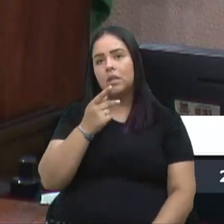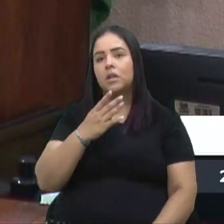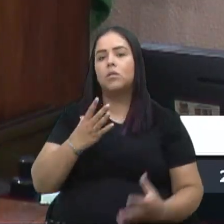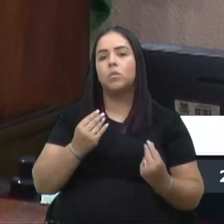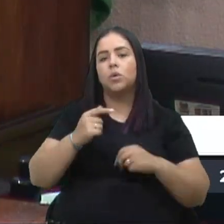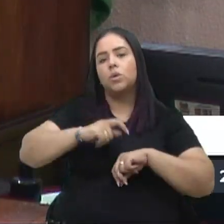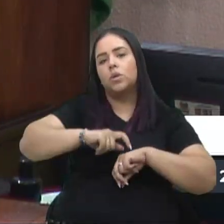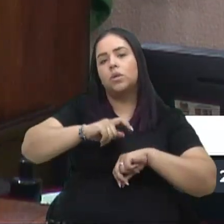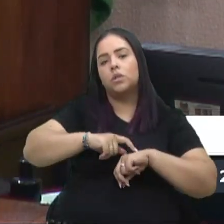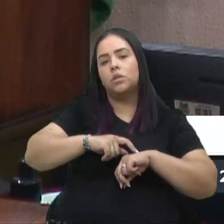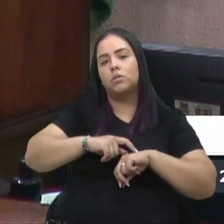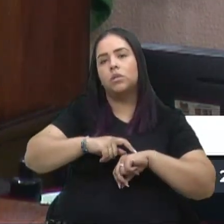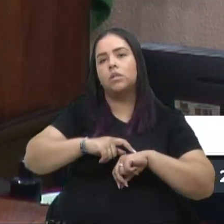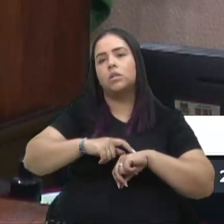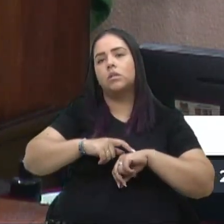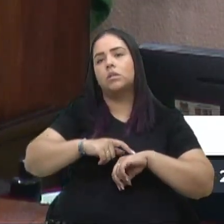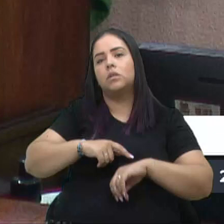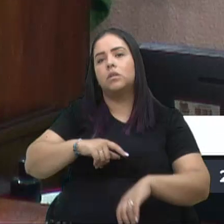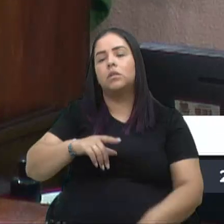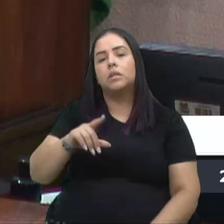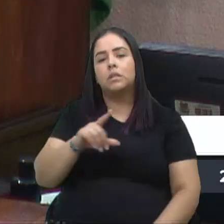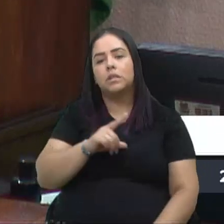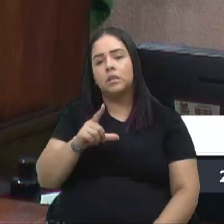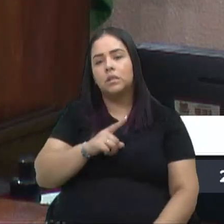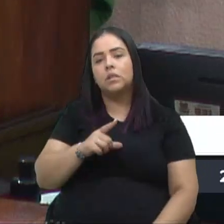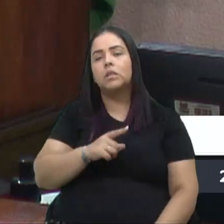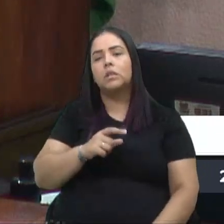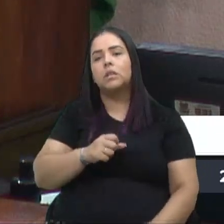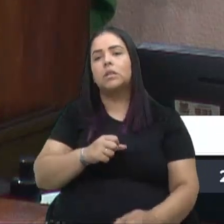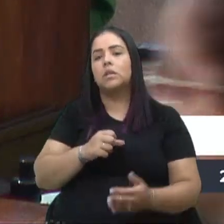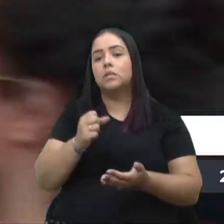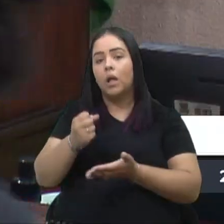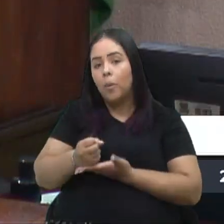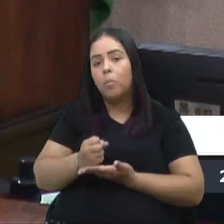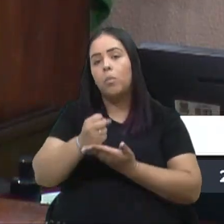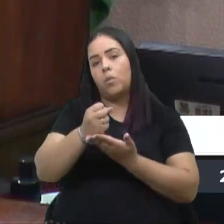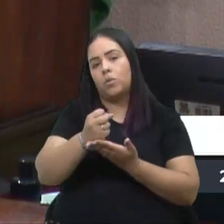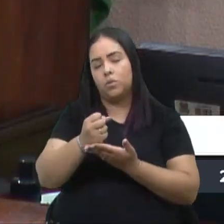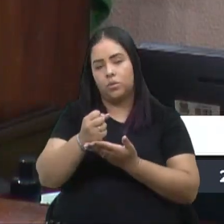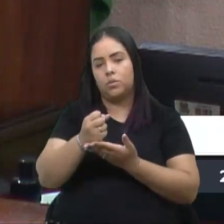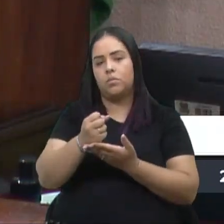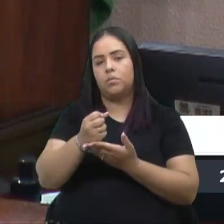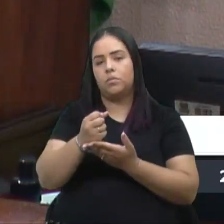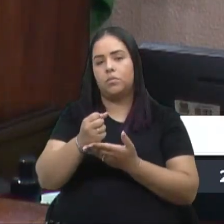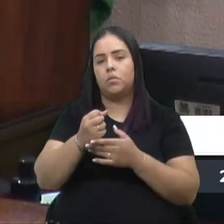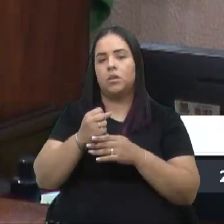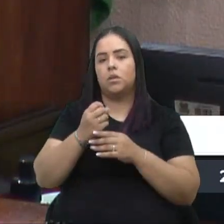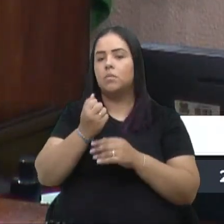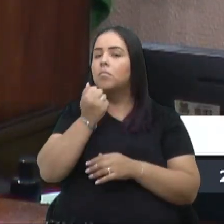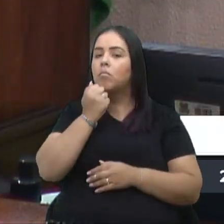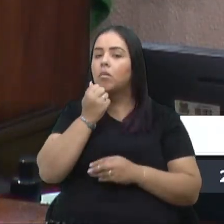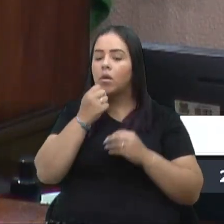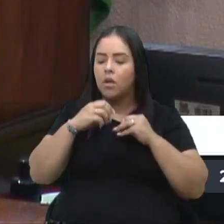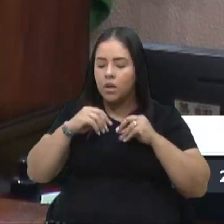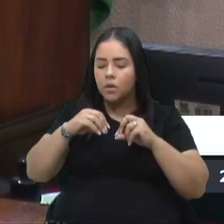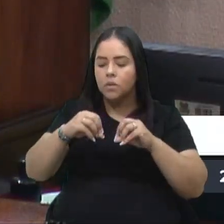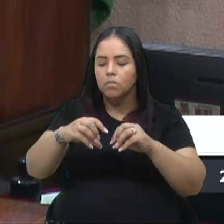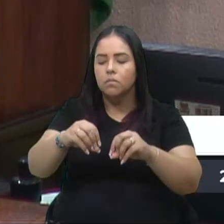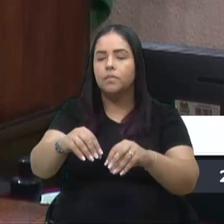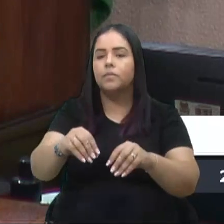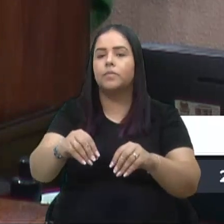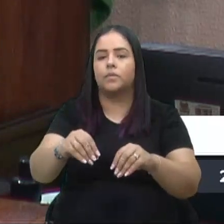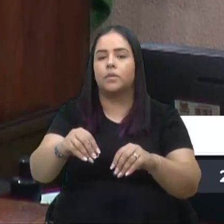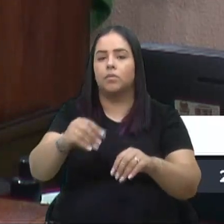existe esse suporte né para cascalhamento para outras obras que são